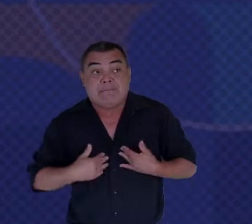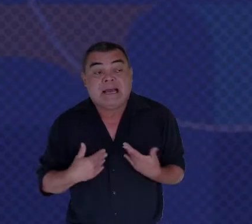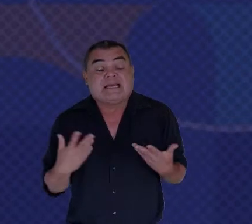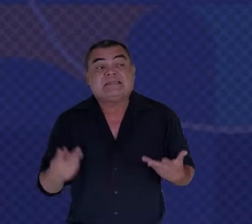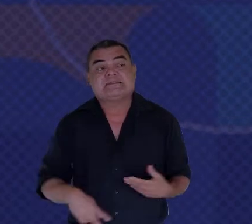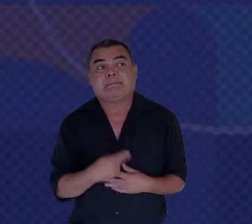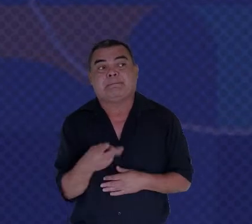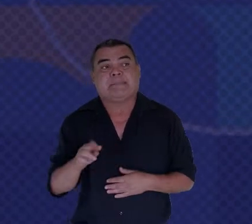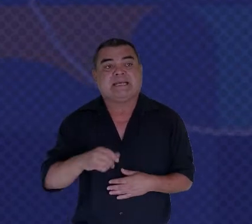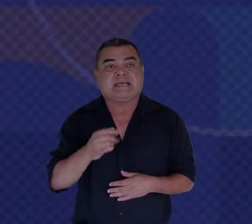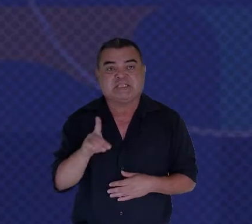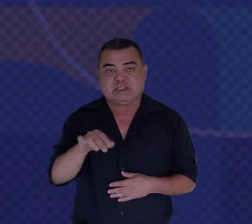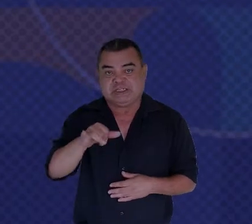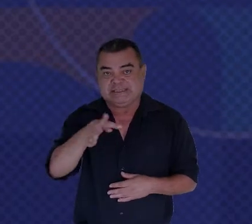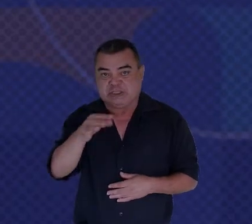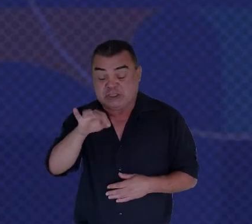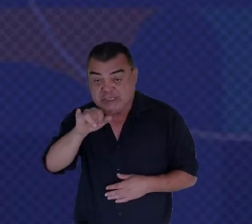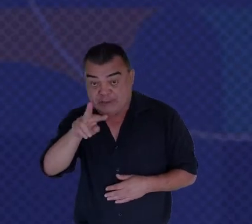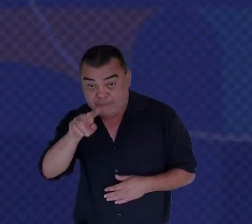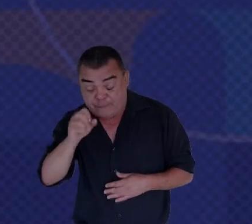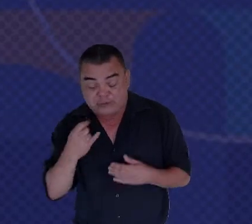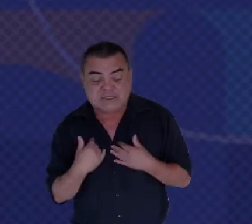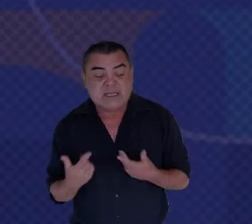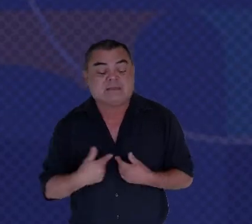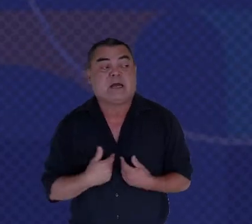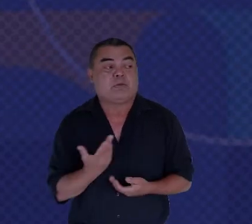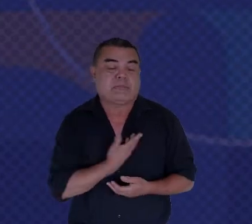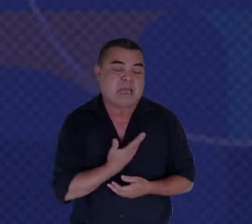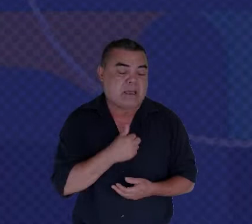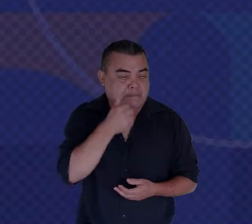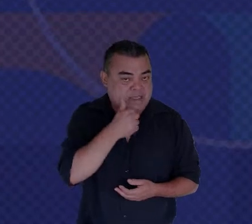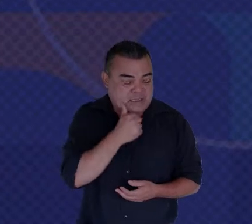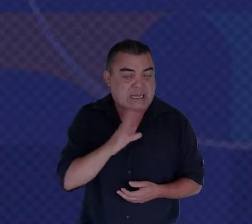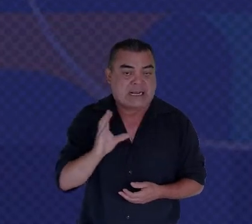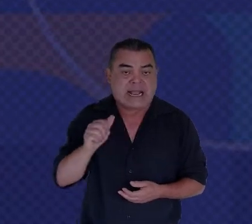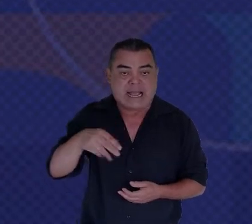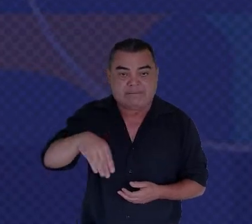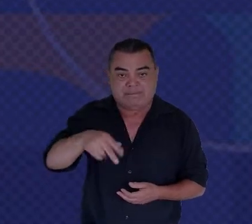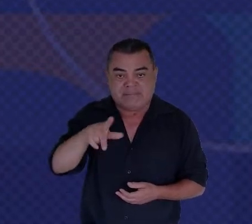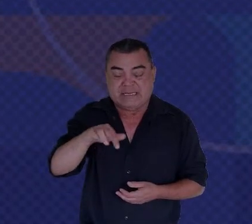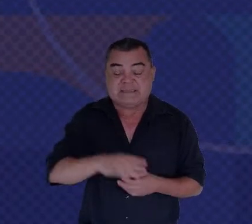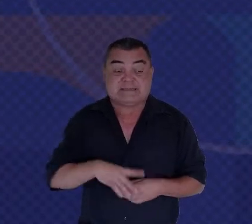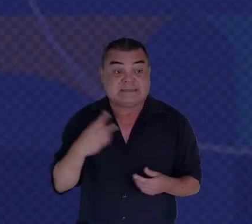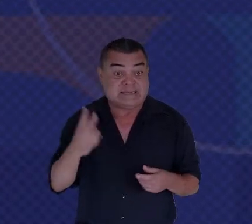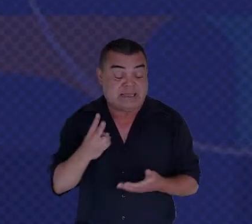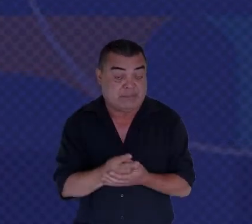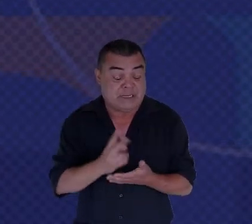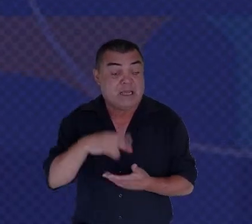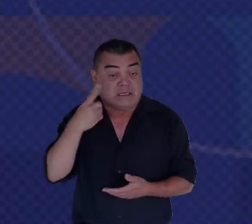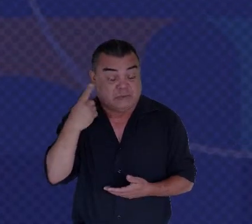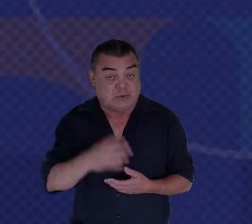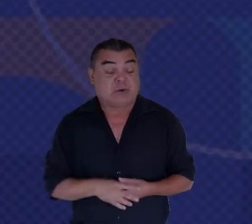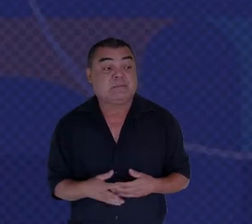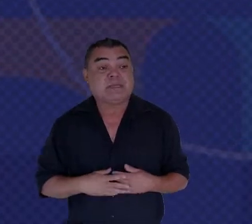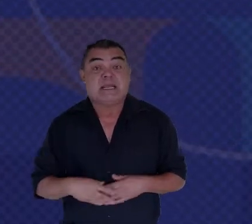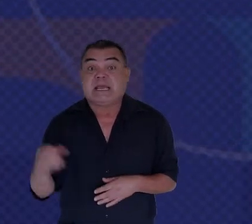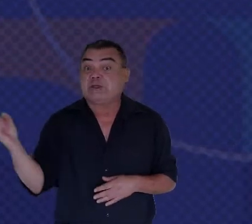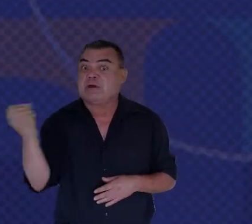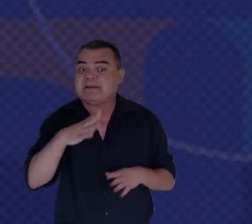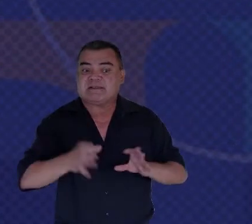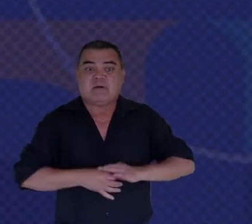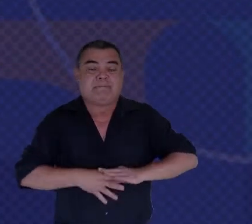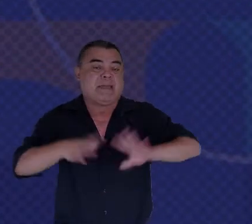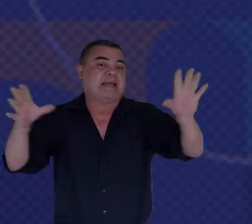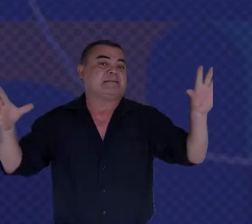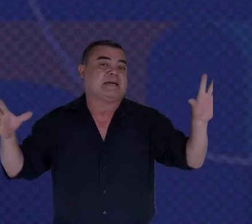preditivos e aí uma coisa que minha colega Camila sempre advoga muito também é novação